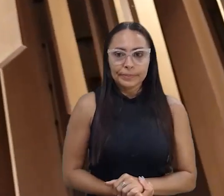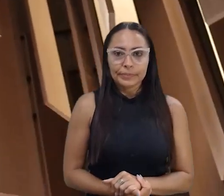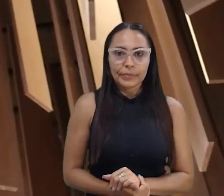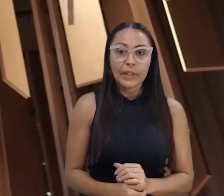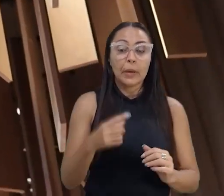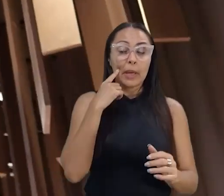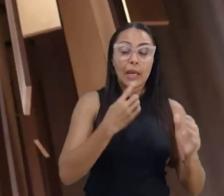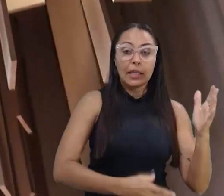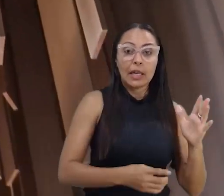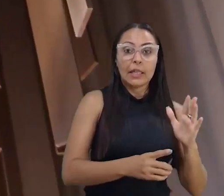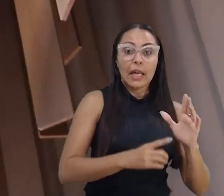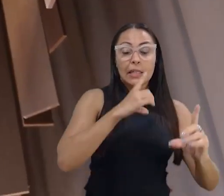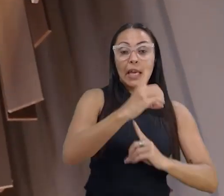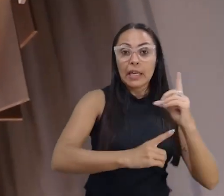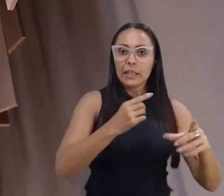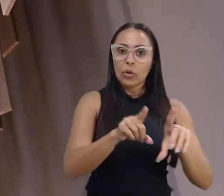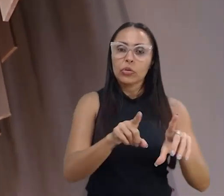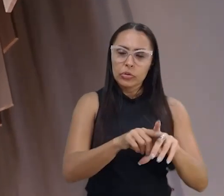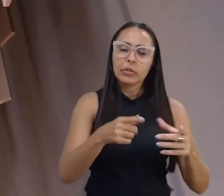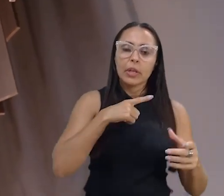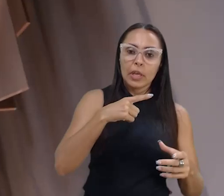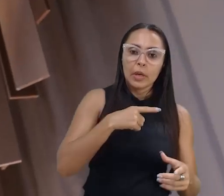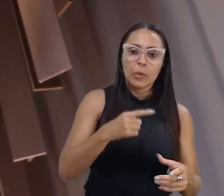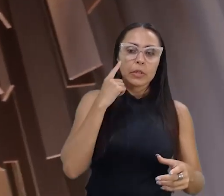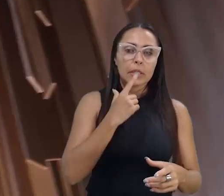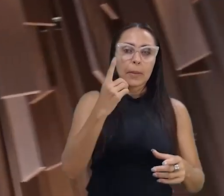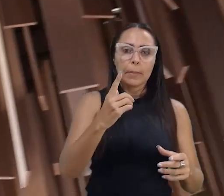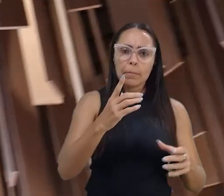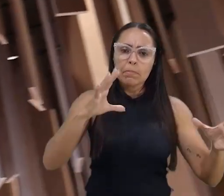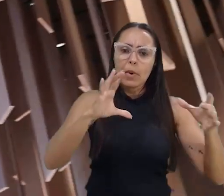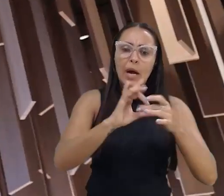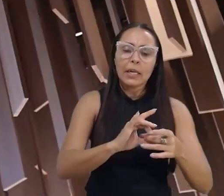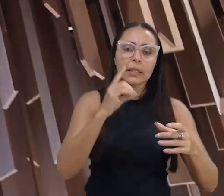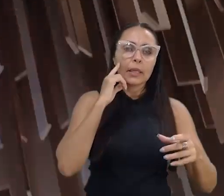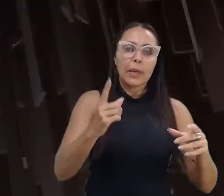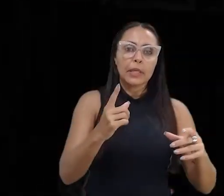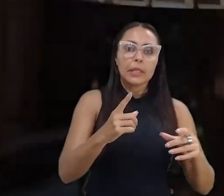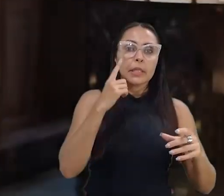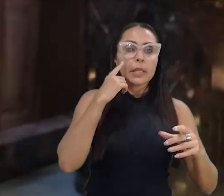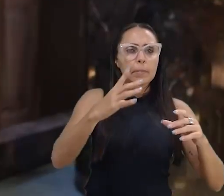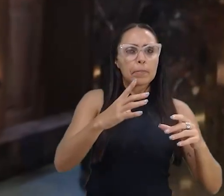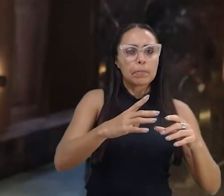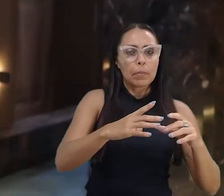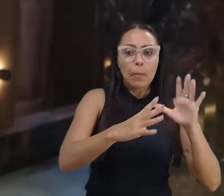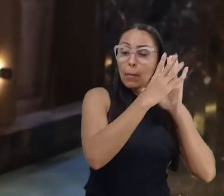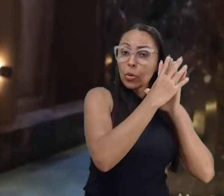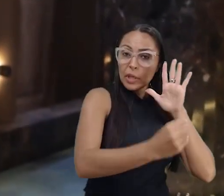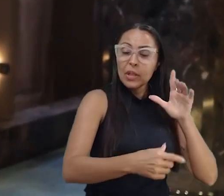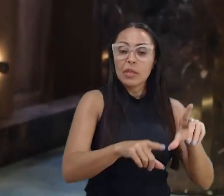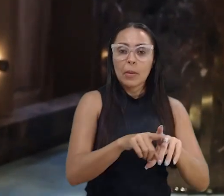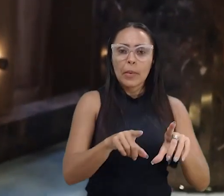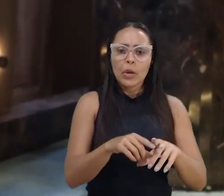ao longo das décadas a gente tem alguns marcos e tem essa forte ligação de tendências e modas. E aí que surge que com